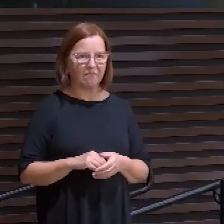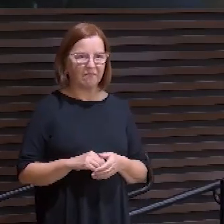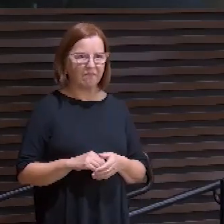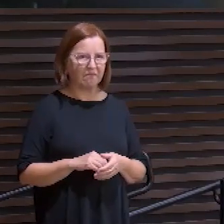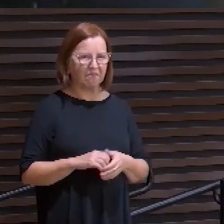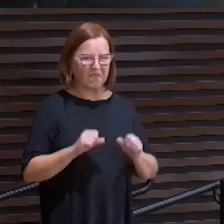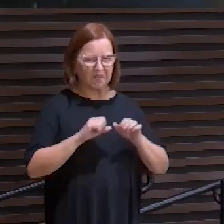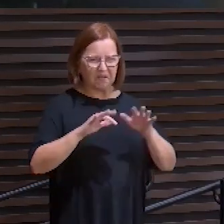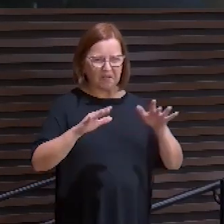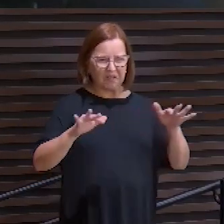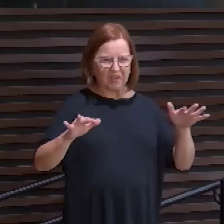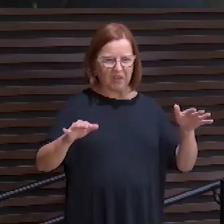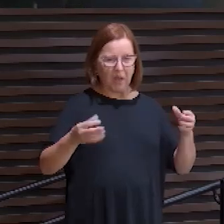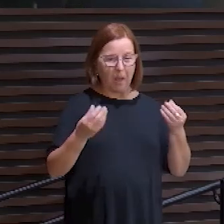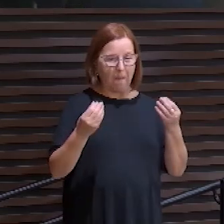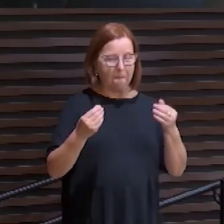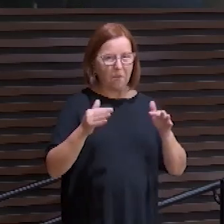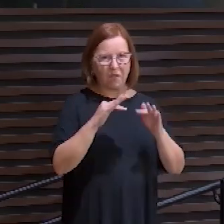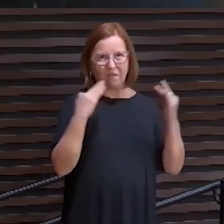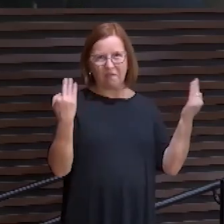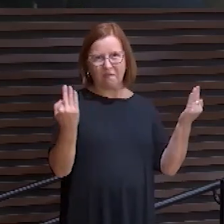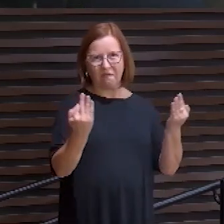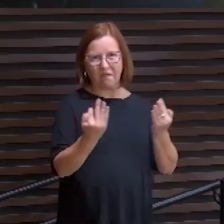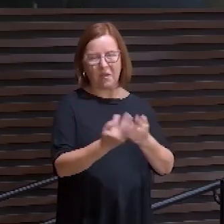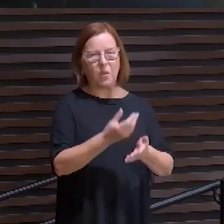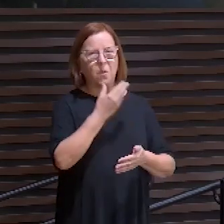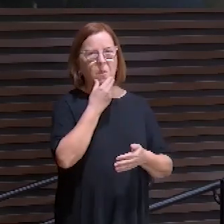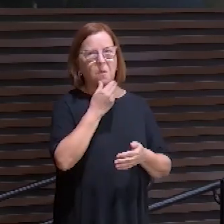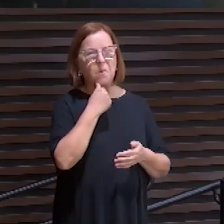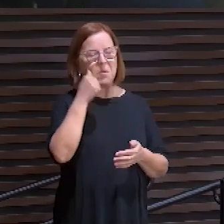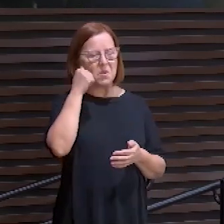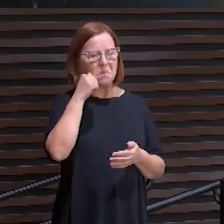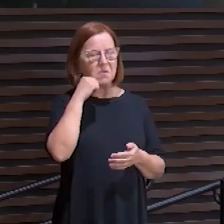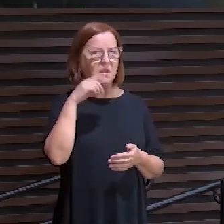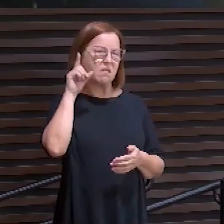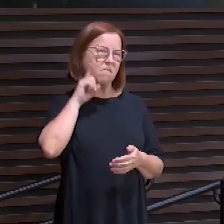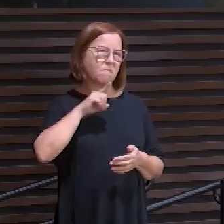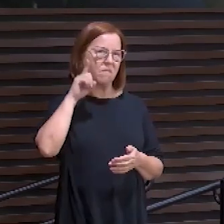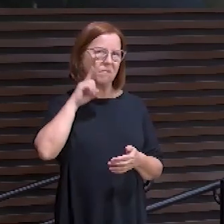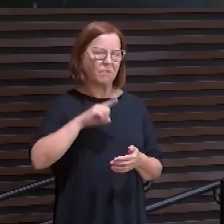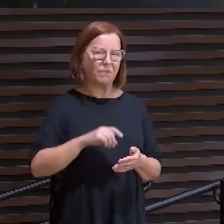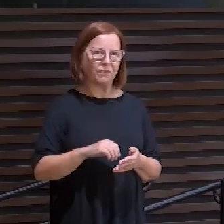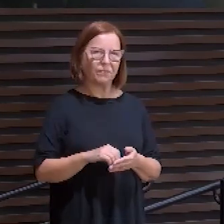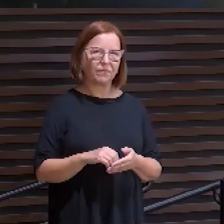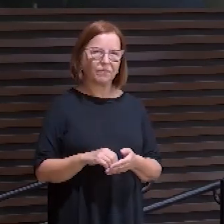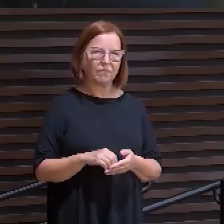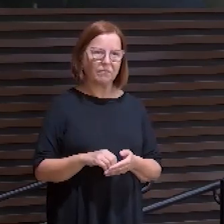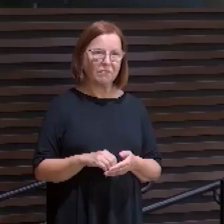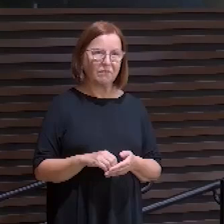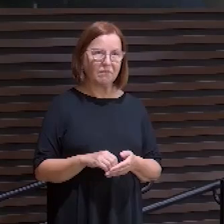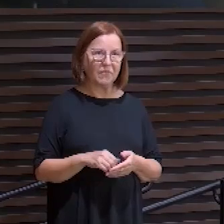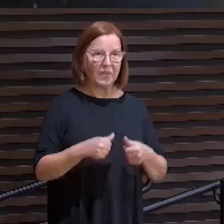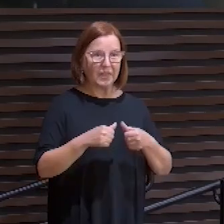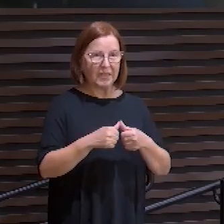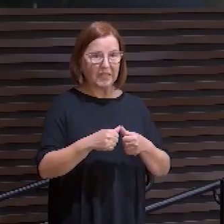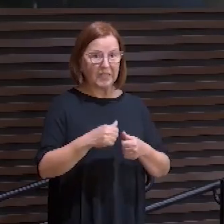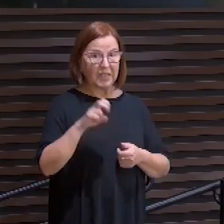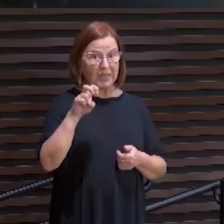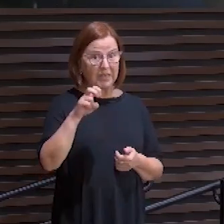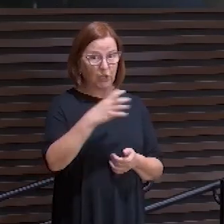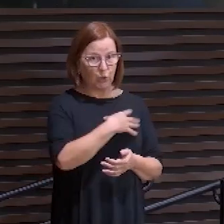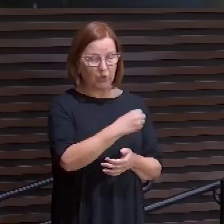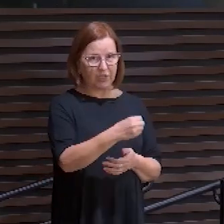infectaram dezenas de famílias, homens e mulheres, nos Estados Unidos. Nessas 5